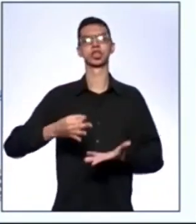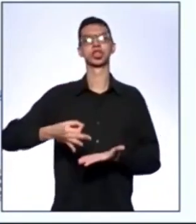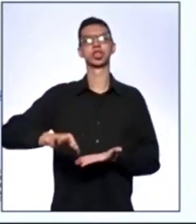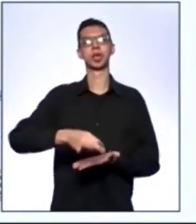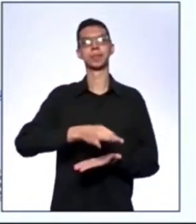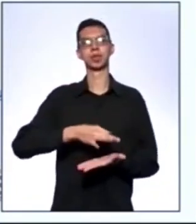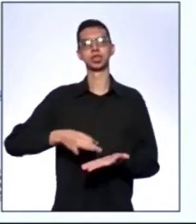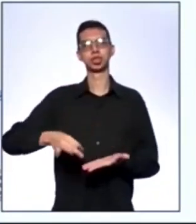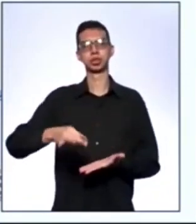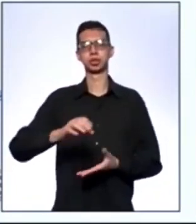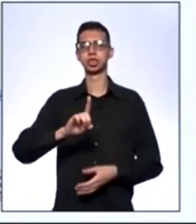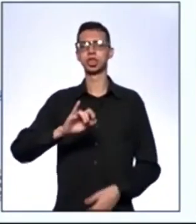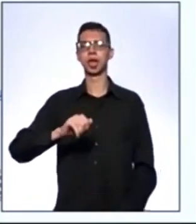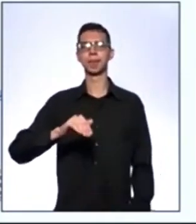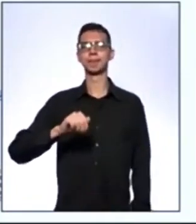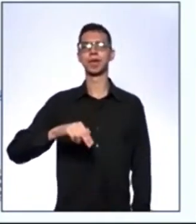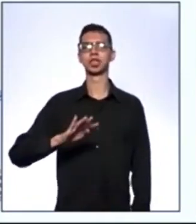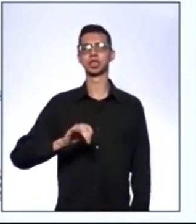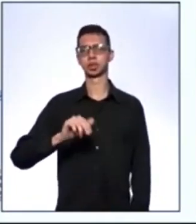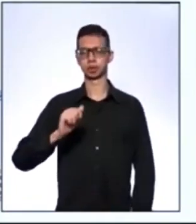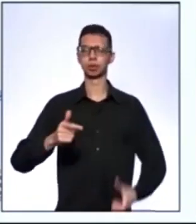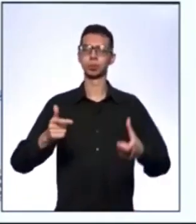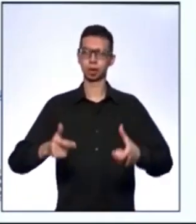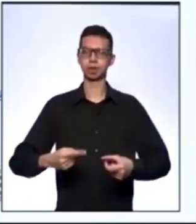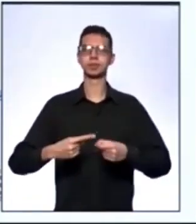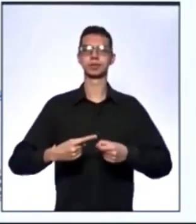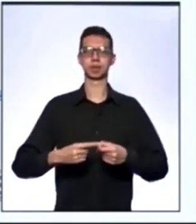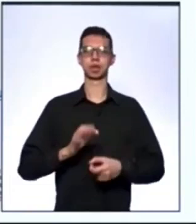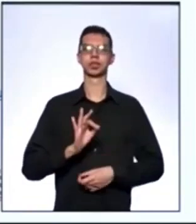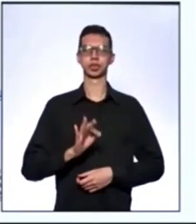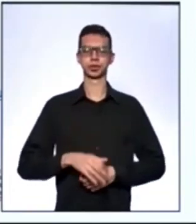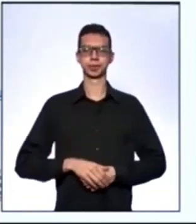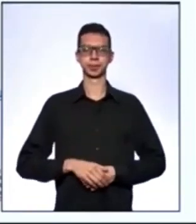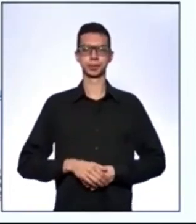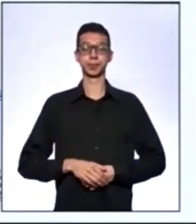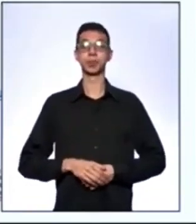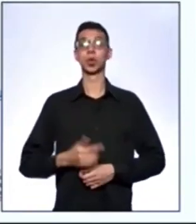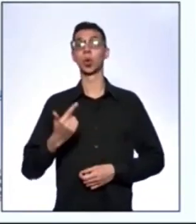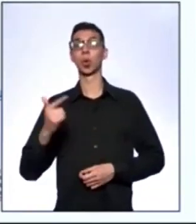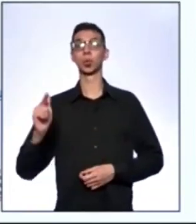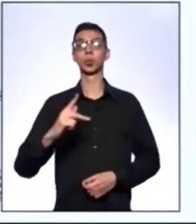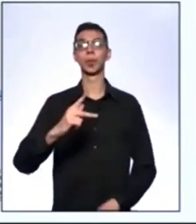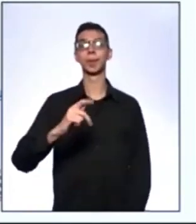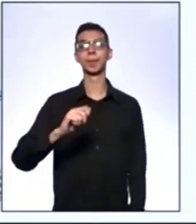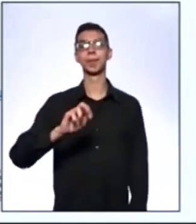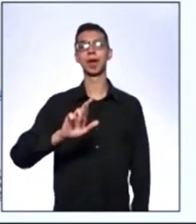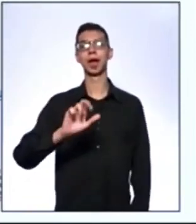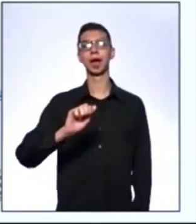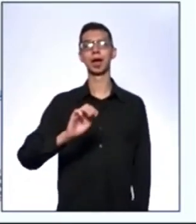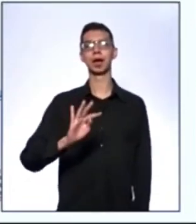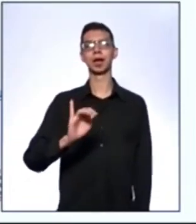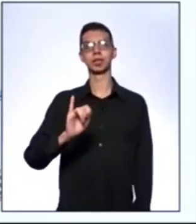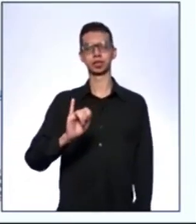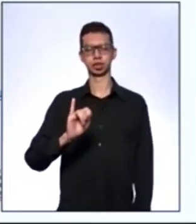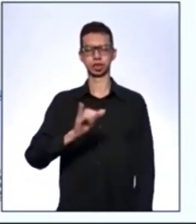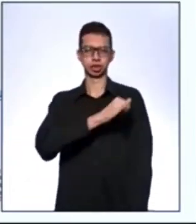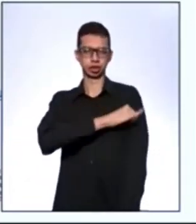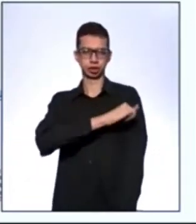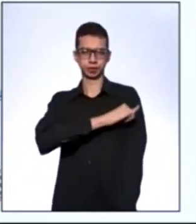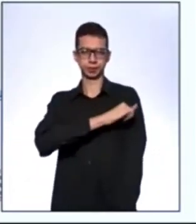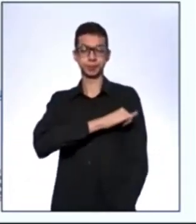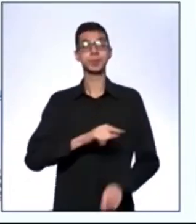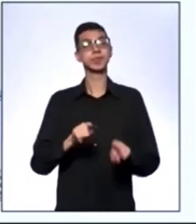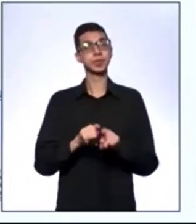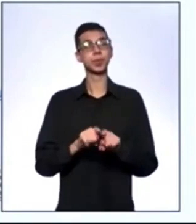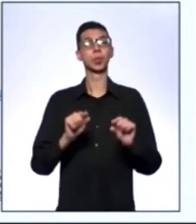antigo Arraial do Tijuco, a cidade de Diamantina. Paraty é um exemplo de patrimônio